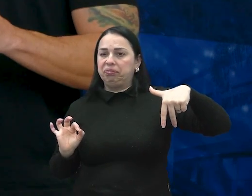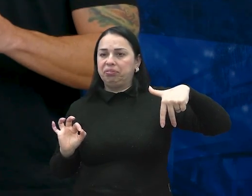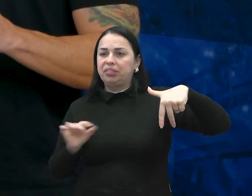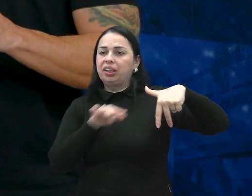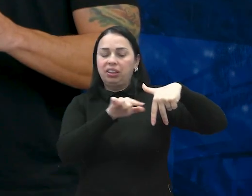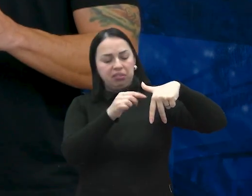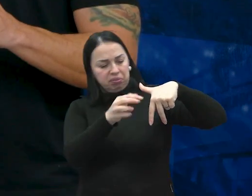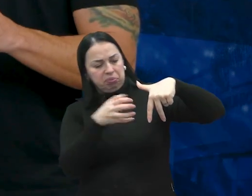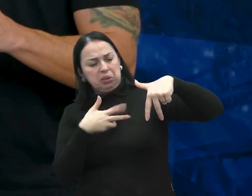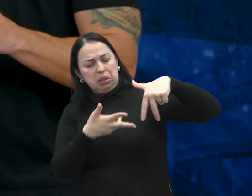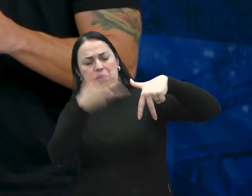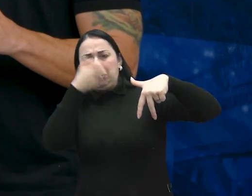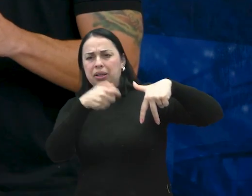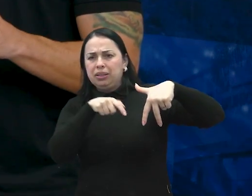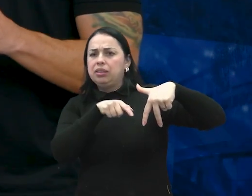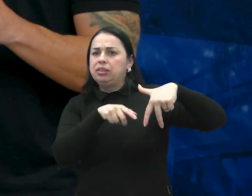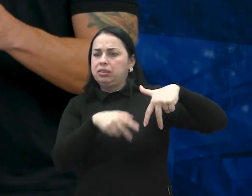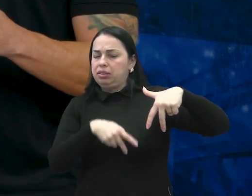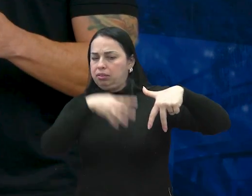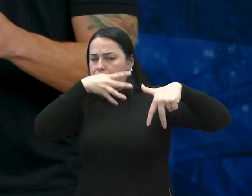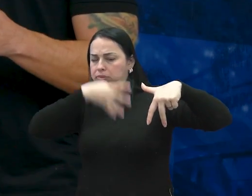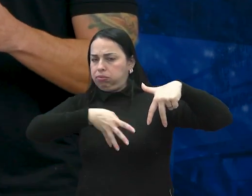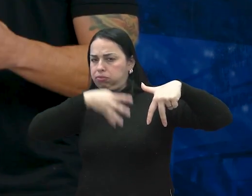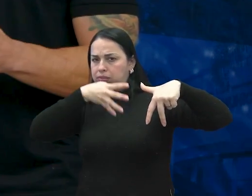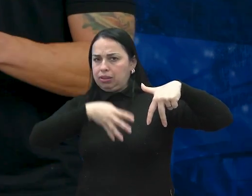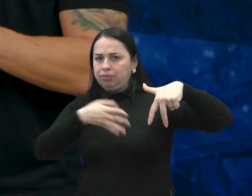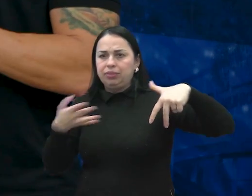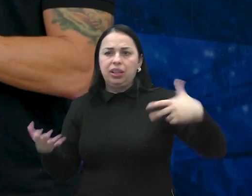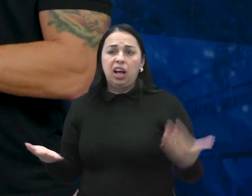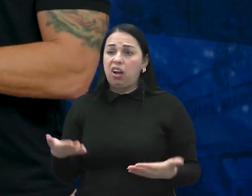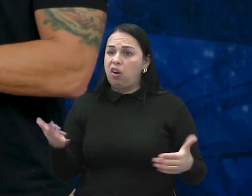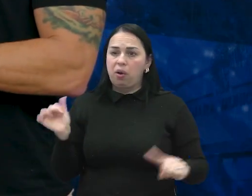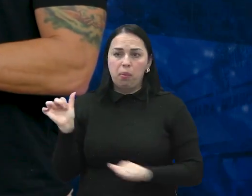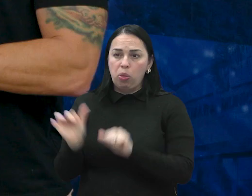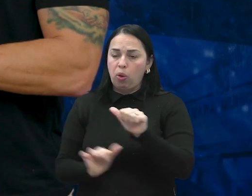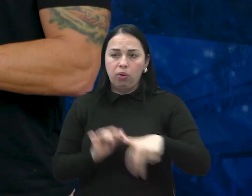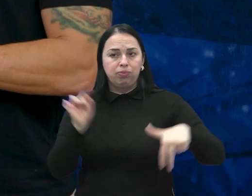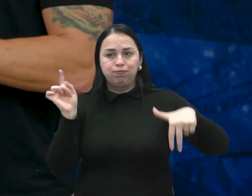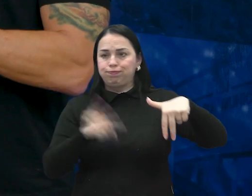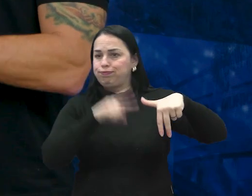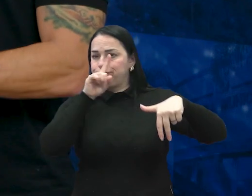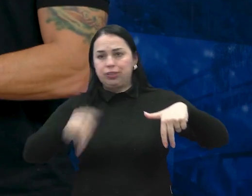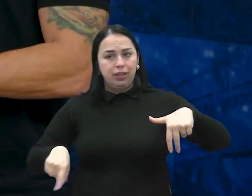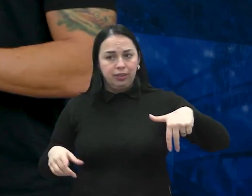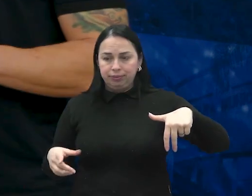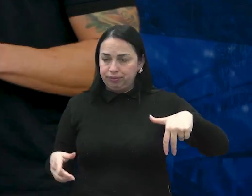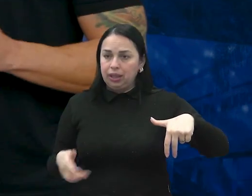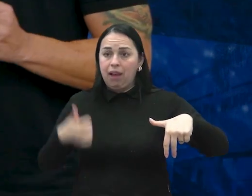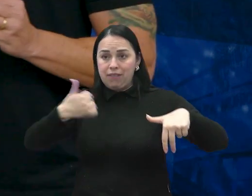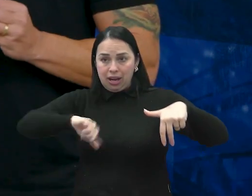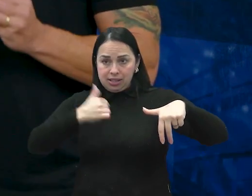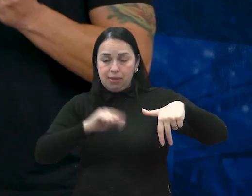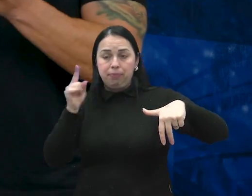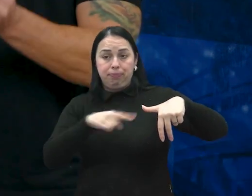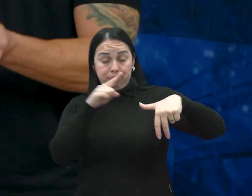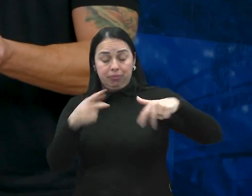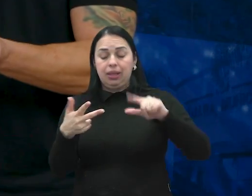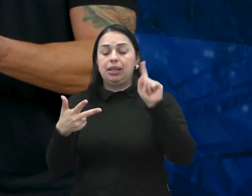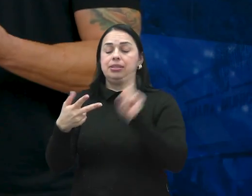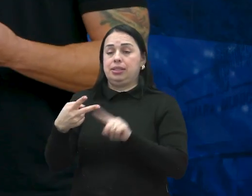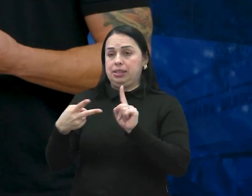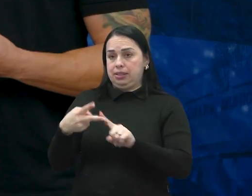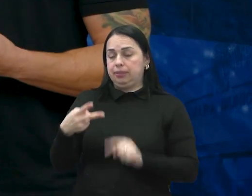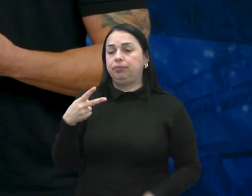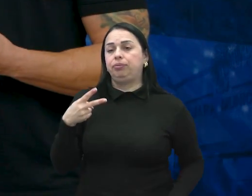são identificações de um exame clínico que passou a não ter valor para aplicação da multa. Aí você tem uma outra